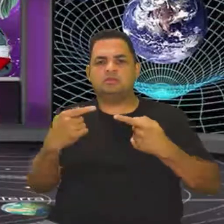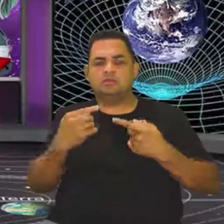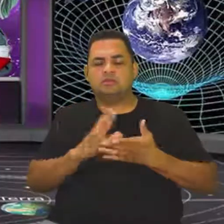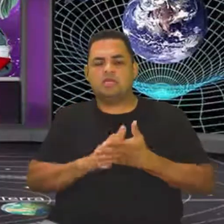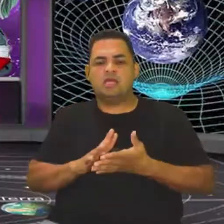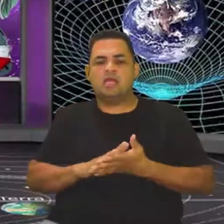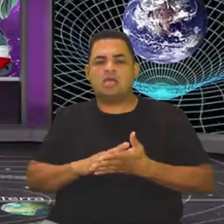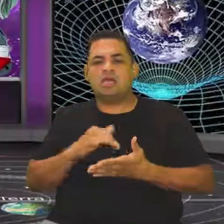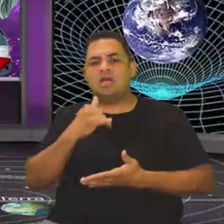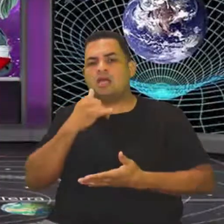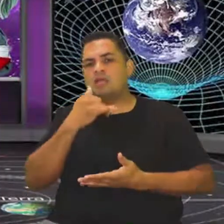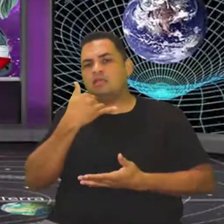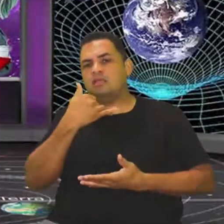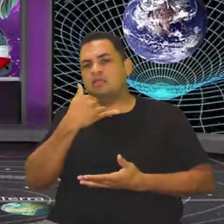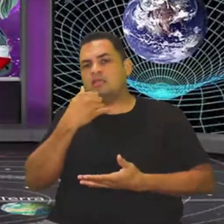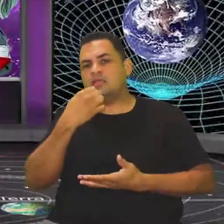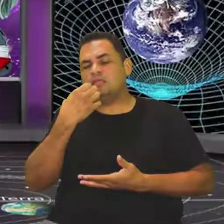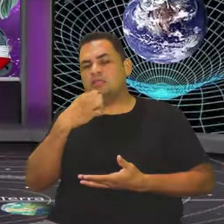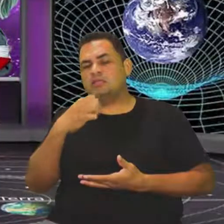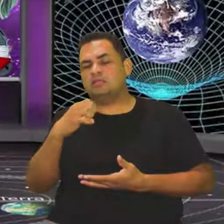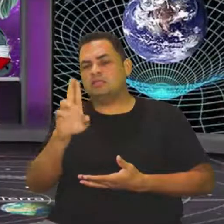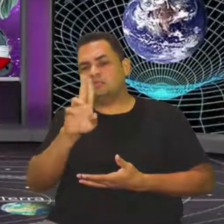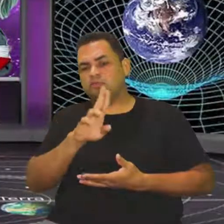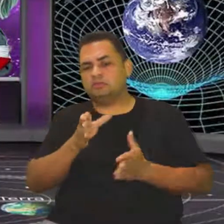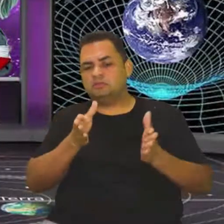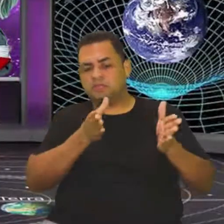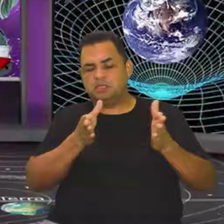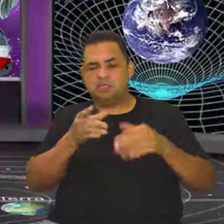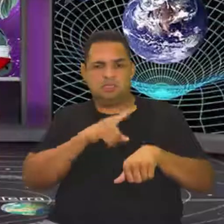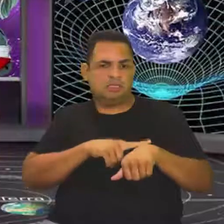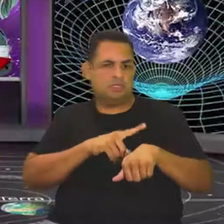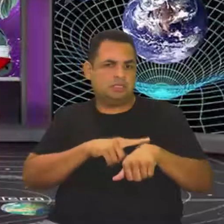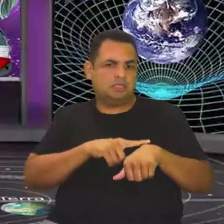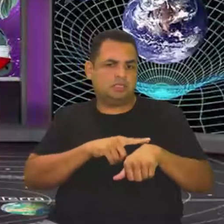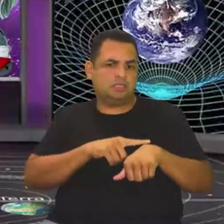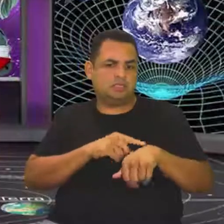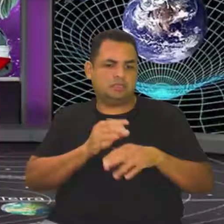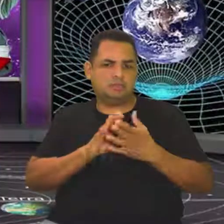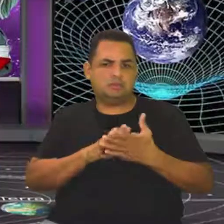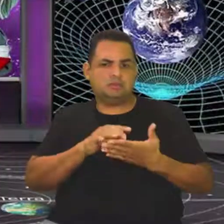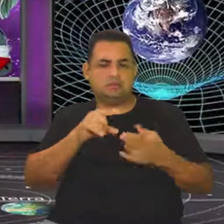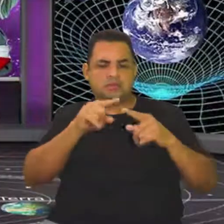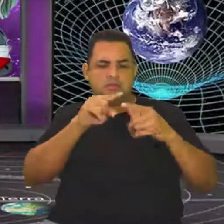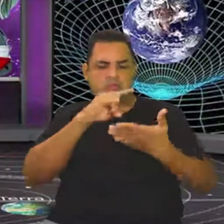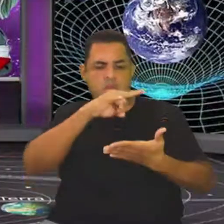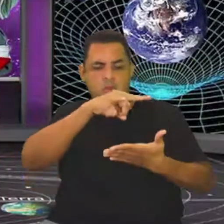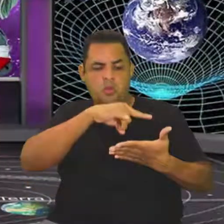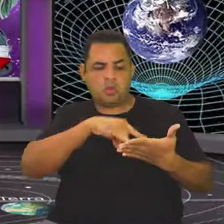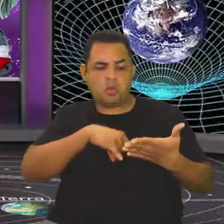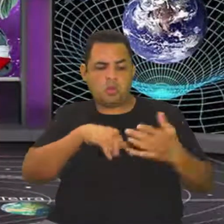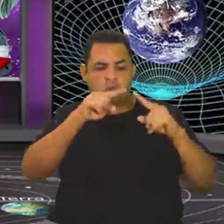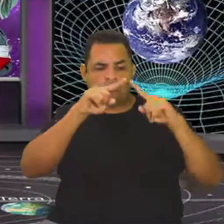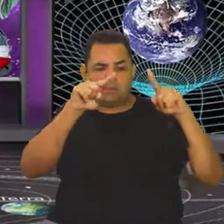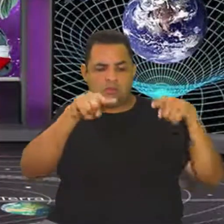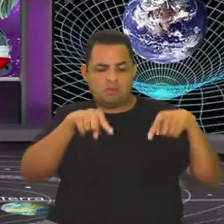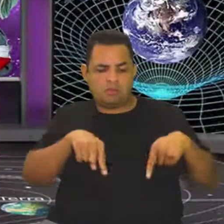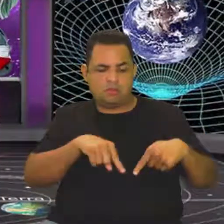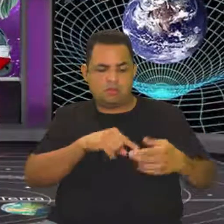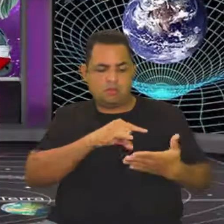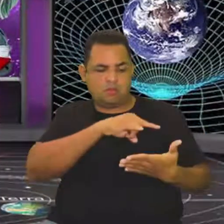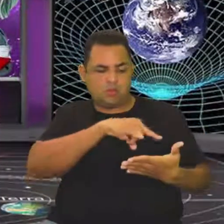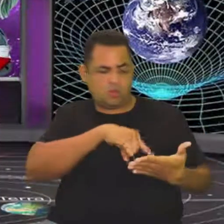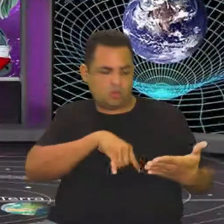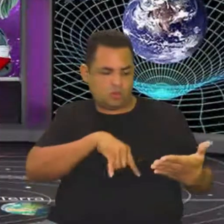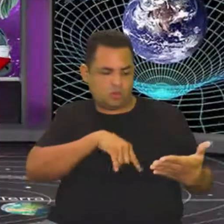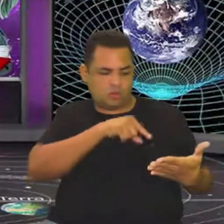energia consumida pelo tempo. Você pode até pegar aqueles talões, né? Eu chamo de talão, olha só, isso é antigo, né? Tô